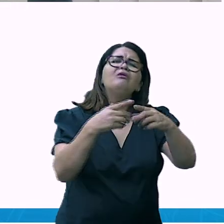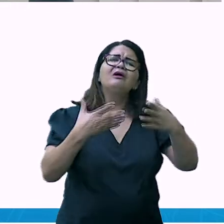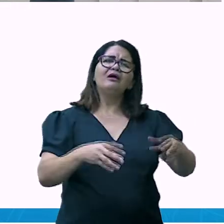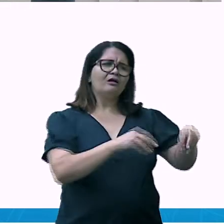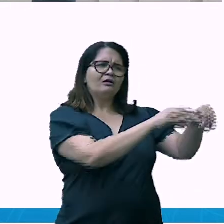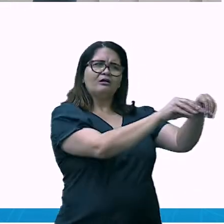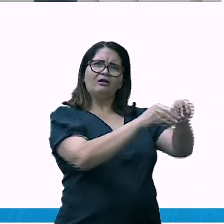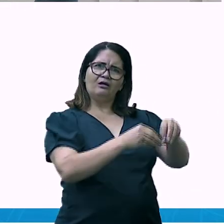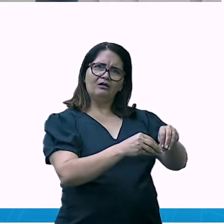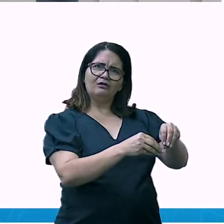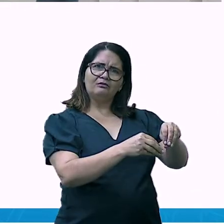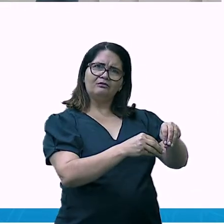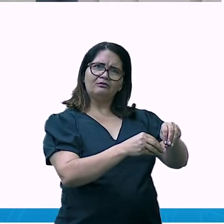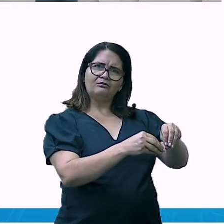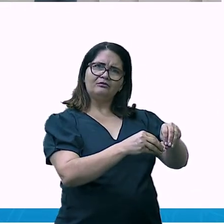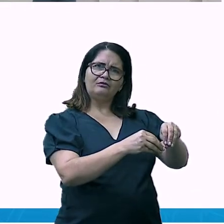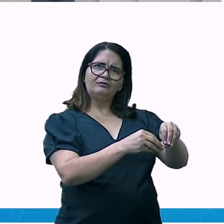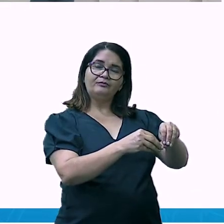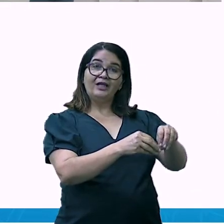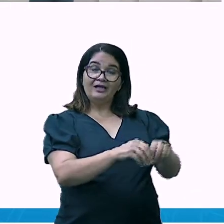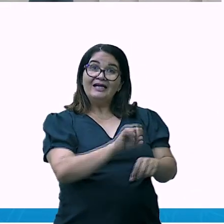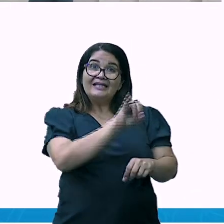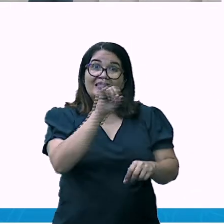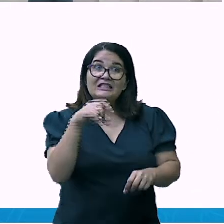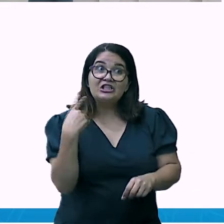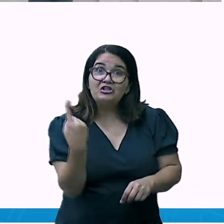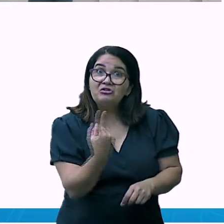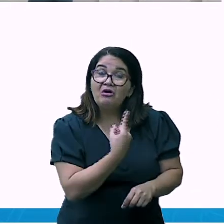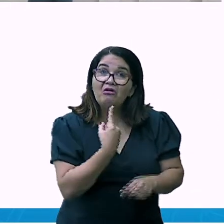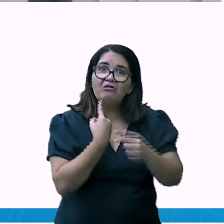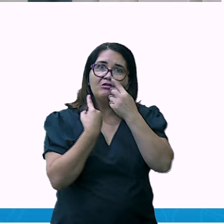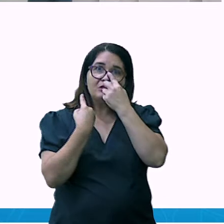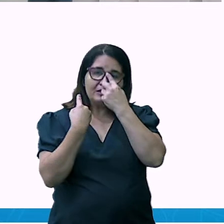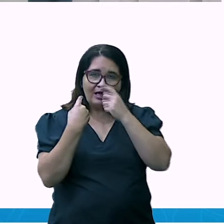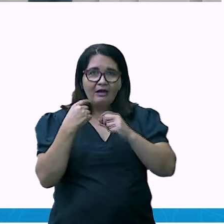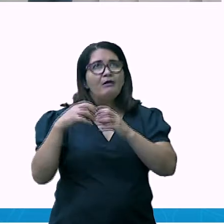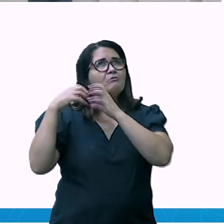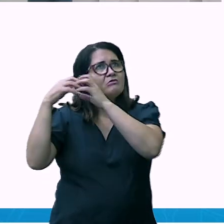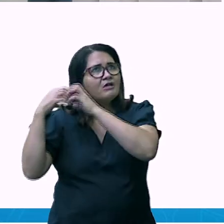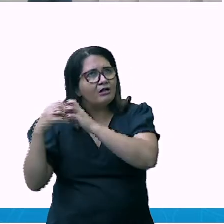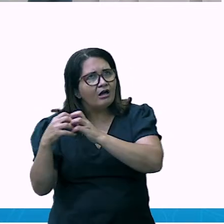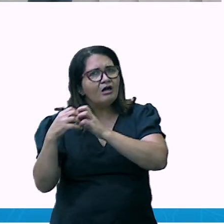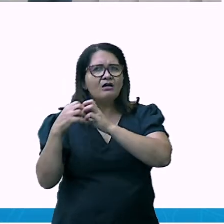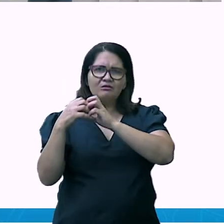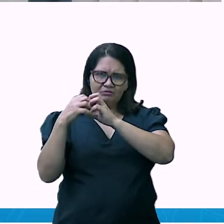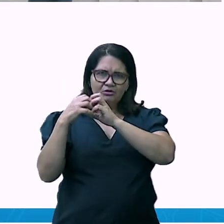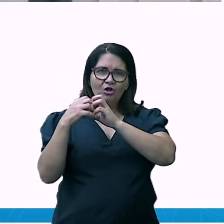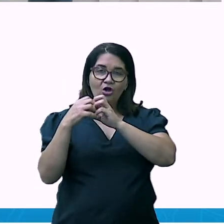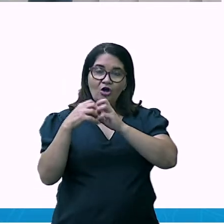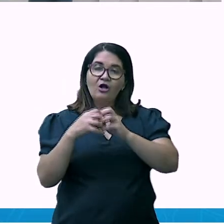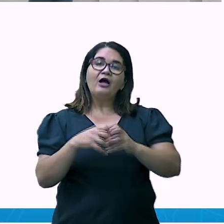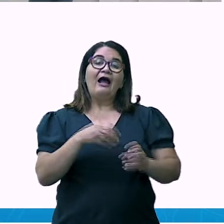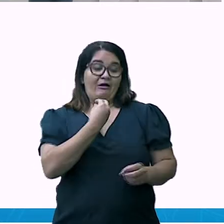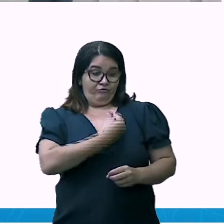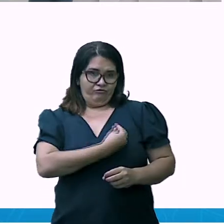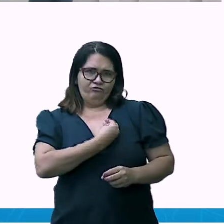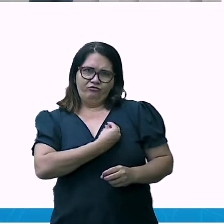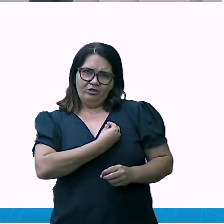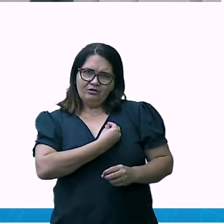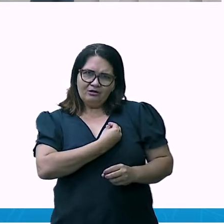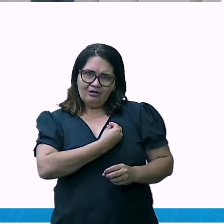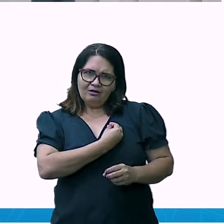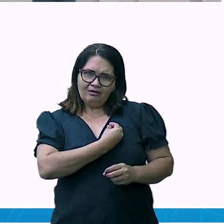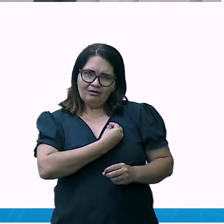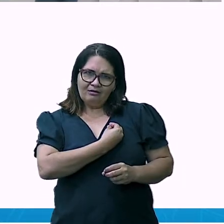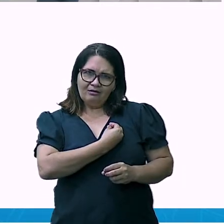mesmo? Porque se a gente for analisar, da terra vem toda a nossa sobrevivência, nossa subsistência vem